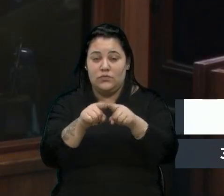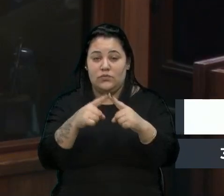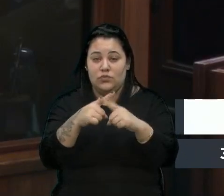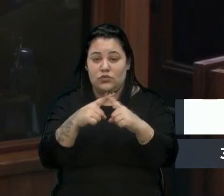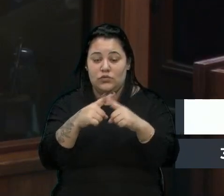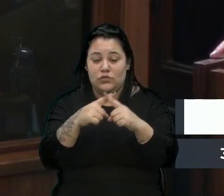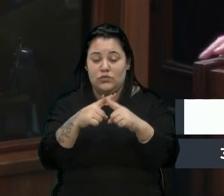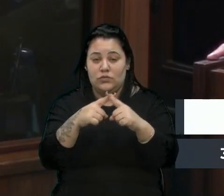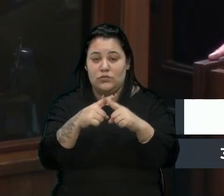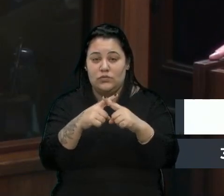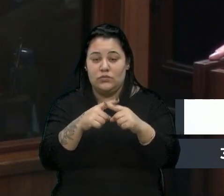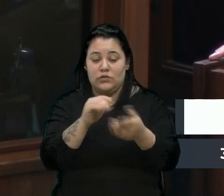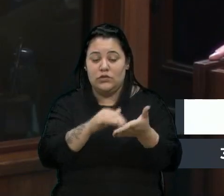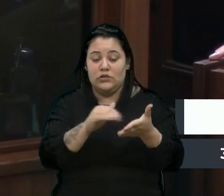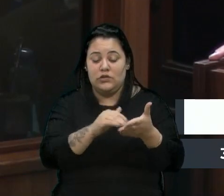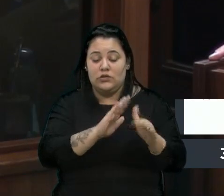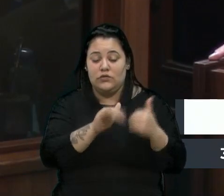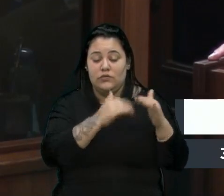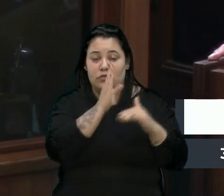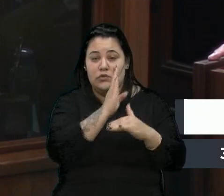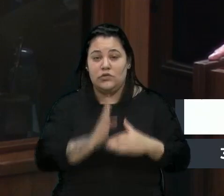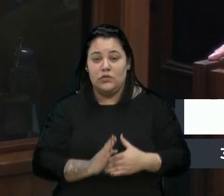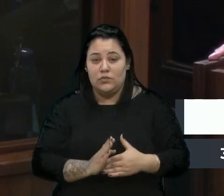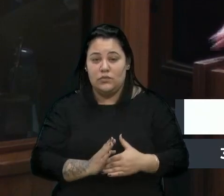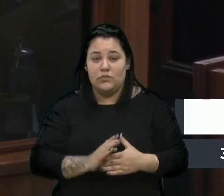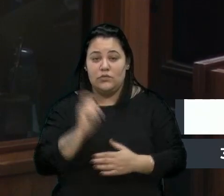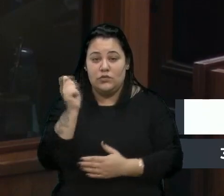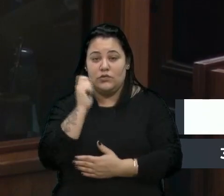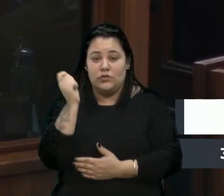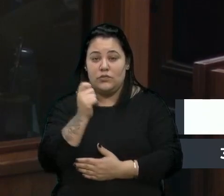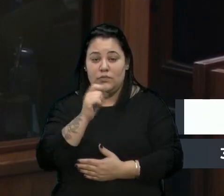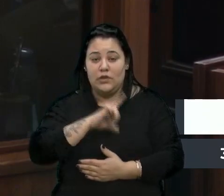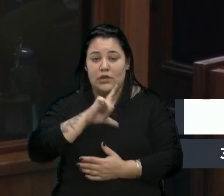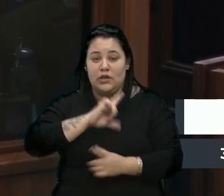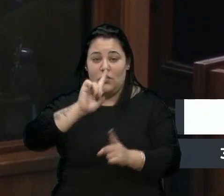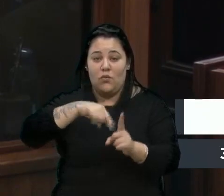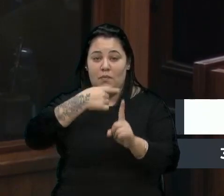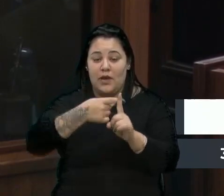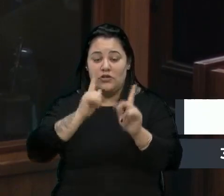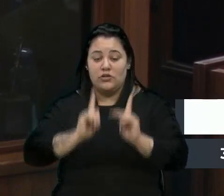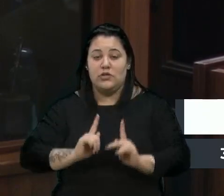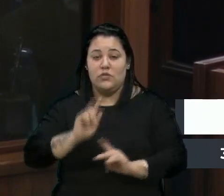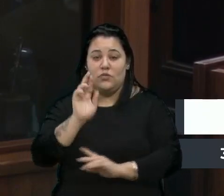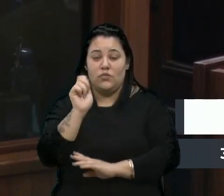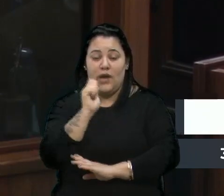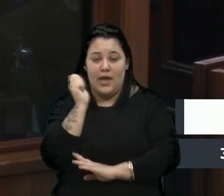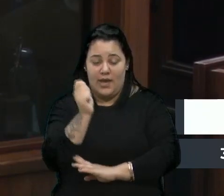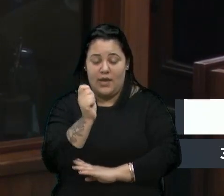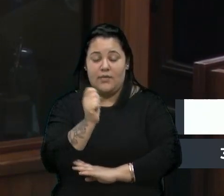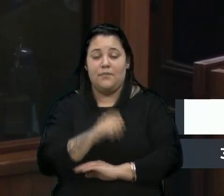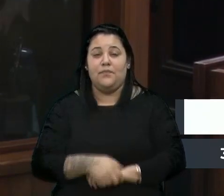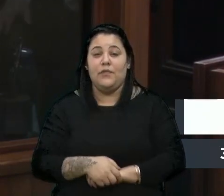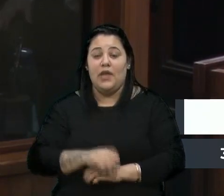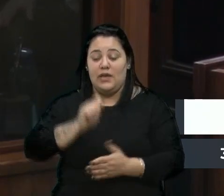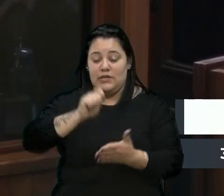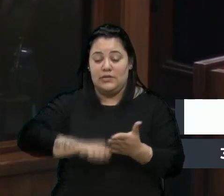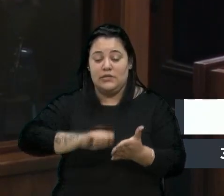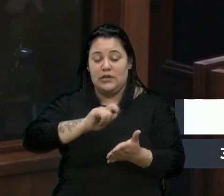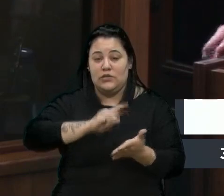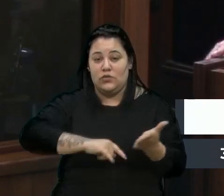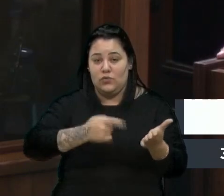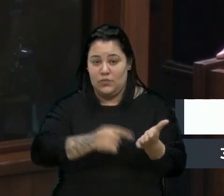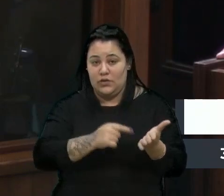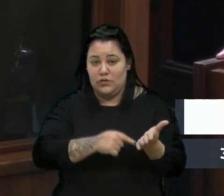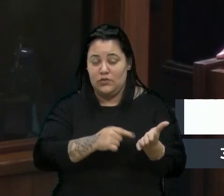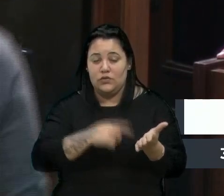Profissional do Estado do Rio Grande do Sul para adesão ao programa Mais Gestão RS. Assinaram os vereadores da